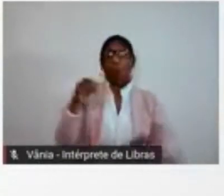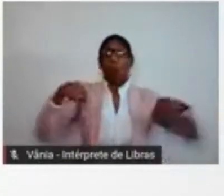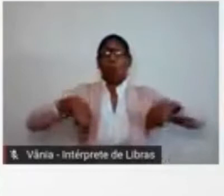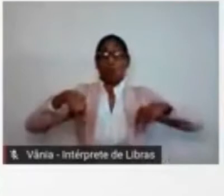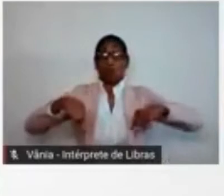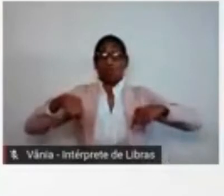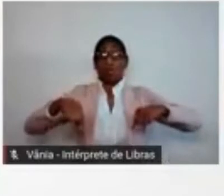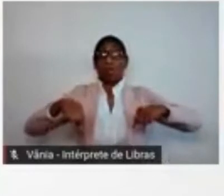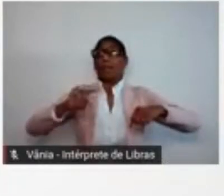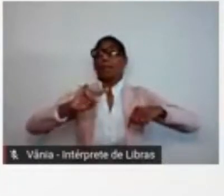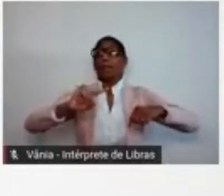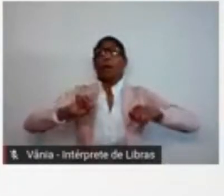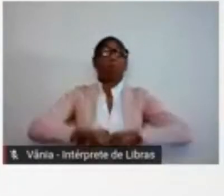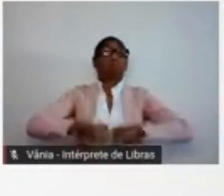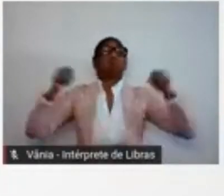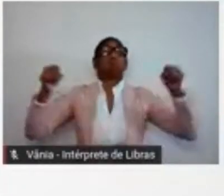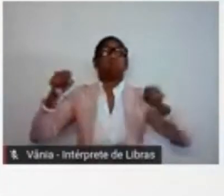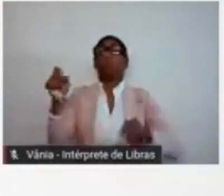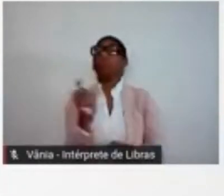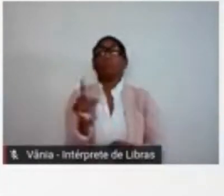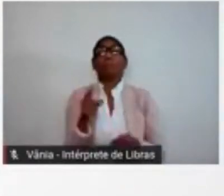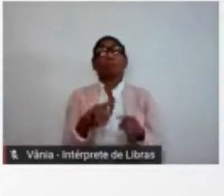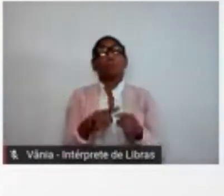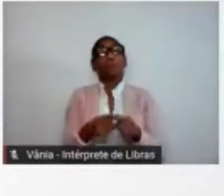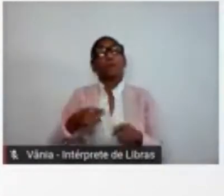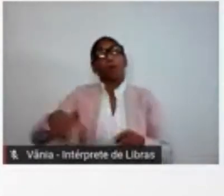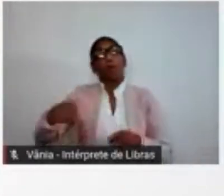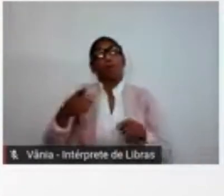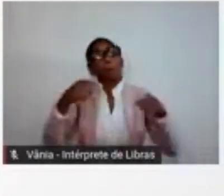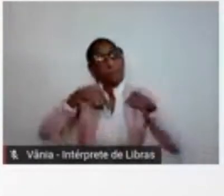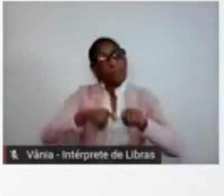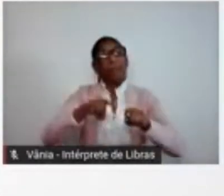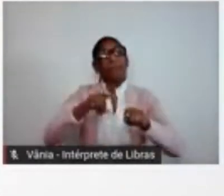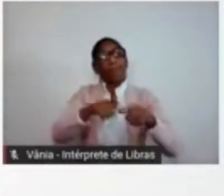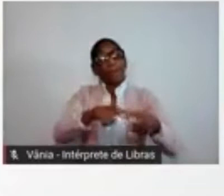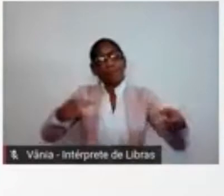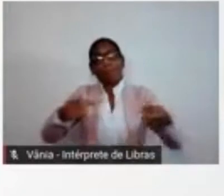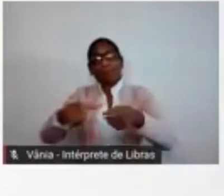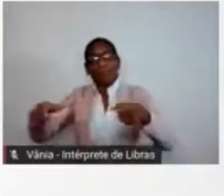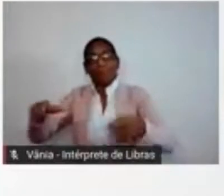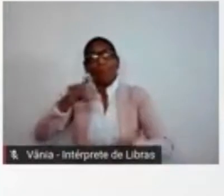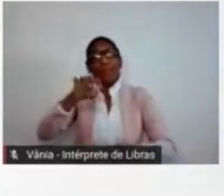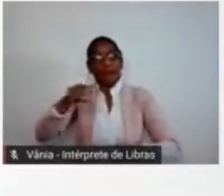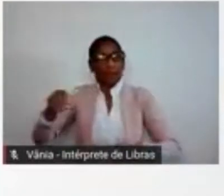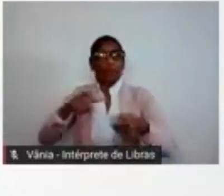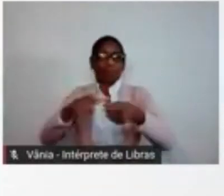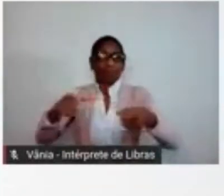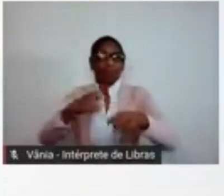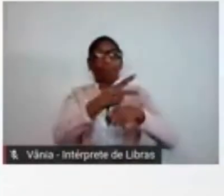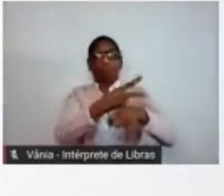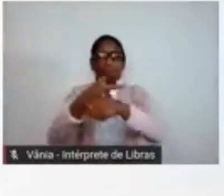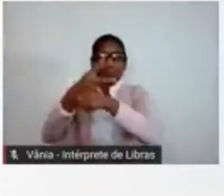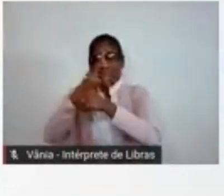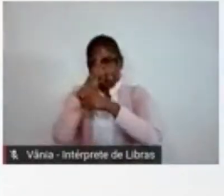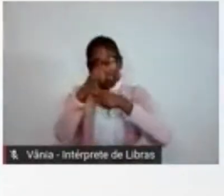ocupação, para além desses indicadores, de 78%, porque a ampliação,